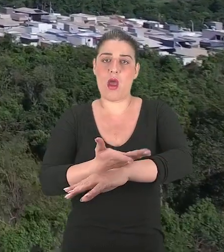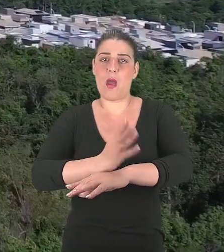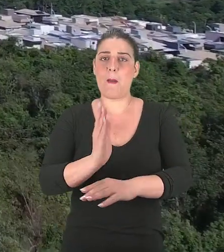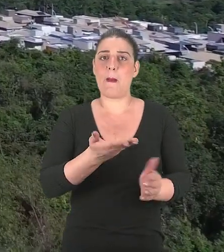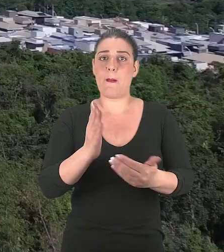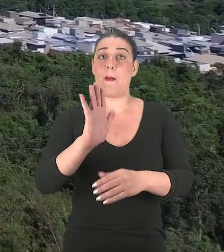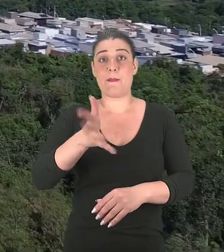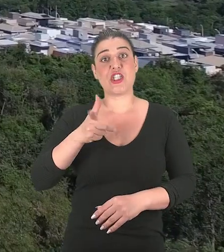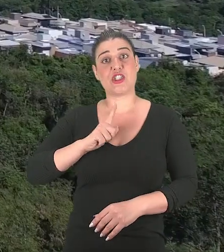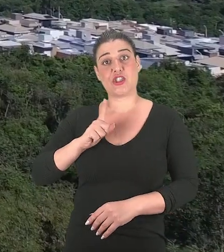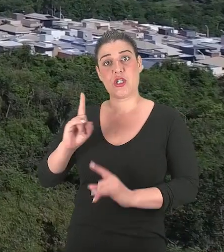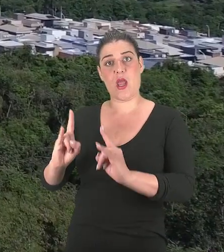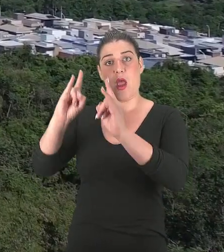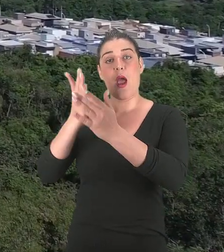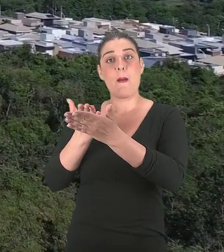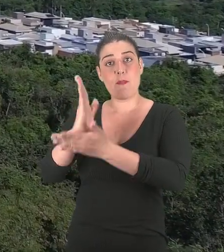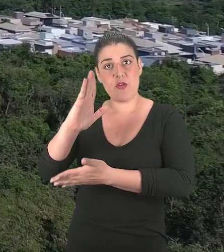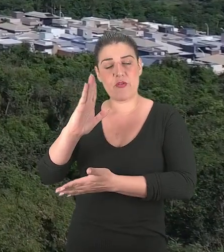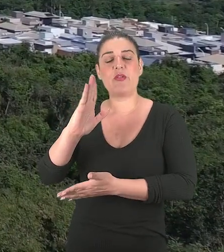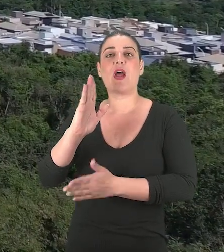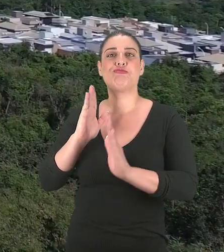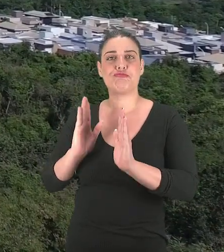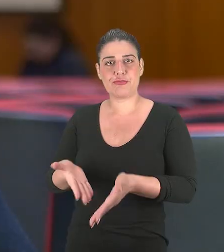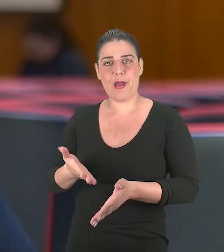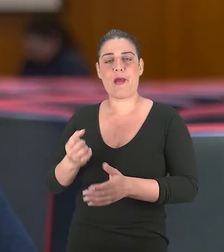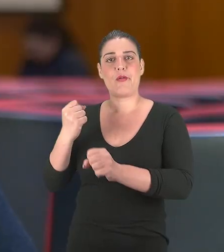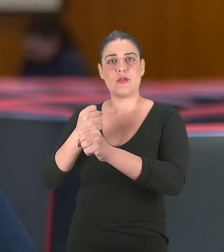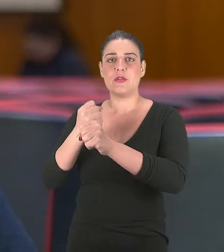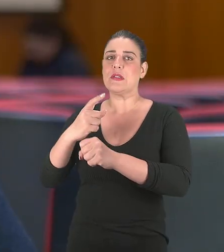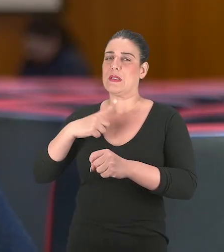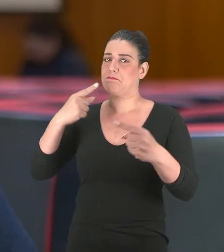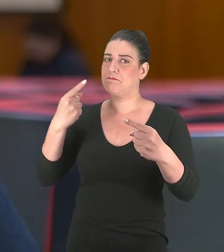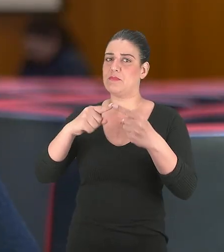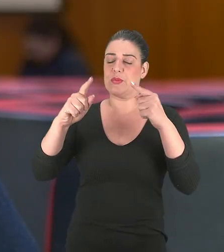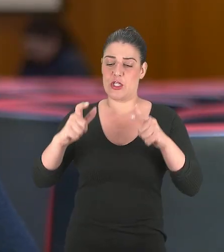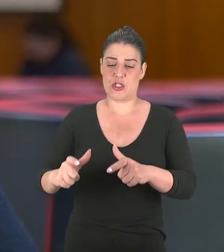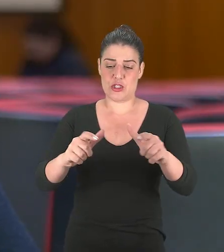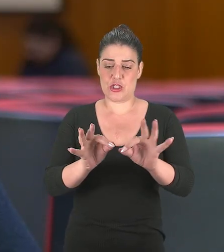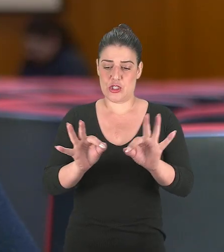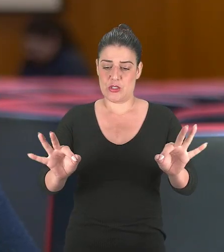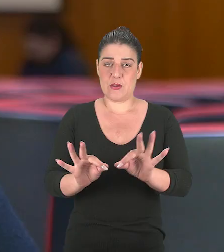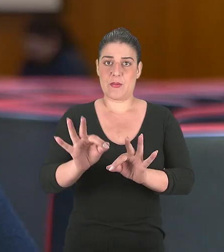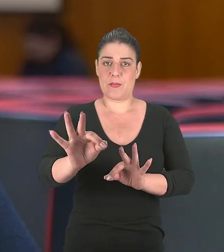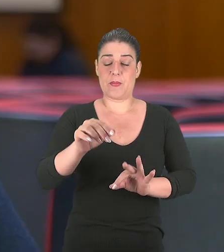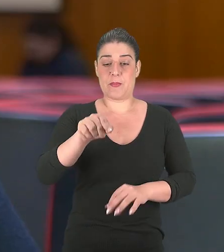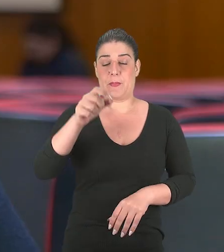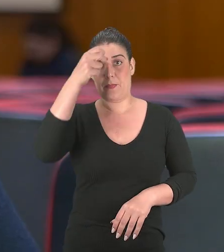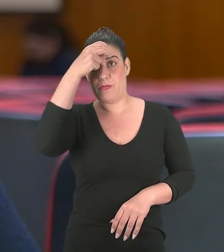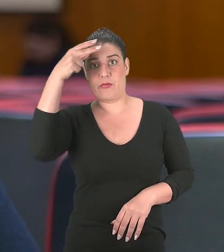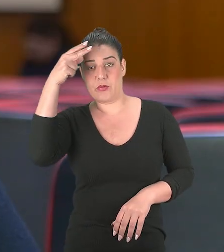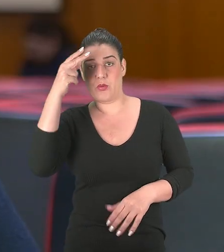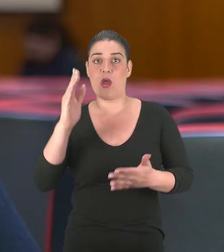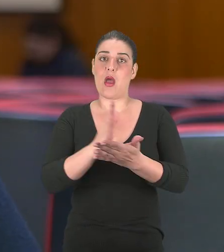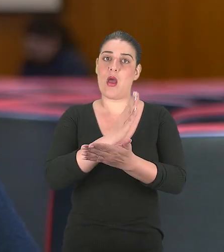Mas o condomínio existe, o condomínio ele foi aprovado lá atrás. Tem algumas divergências de perímetro, né, de município.